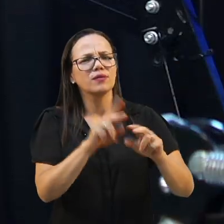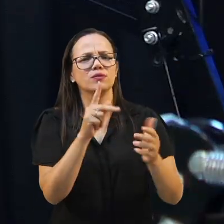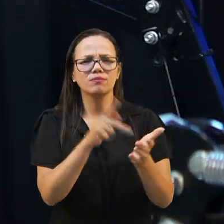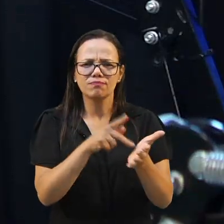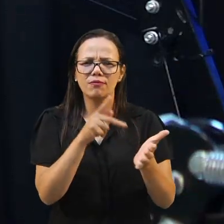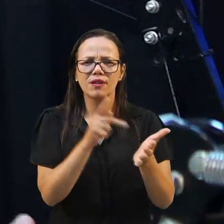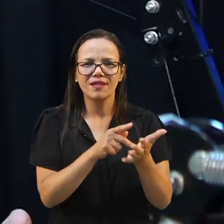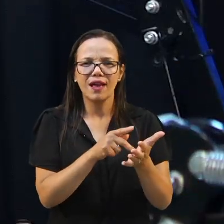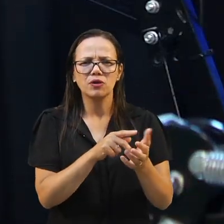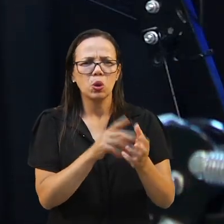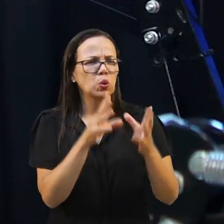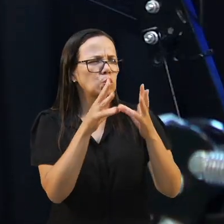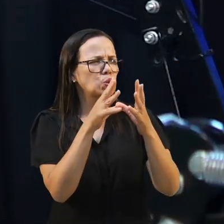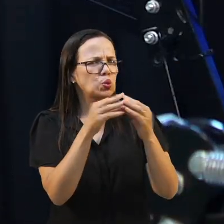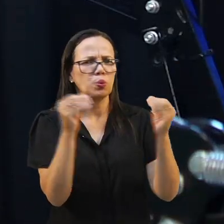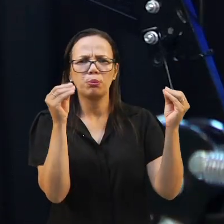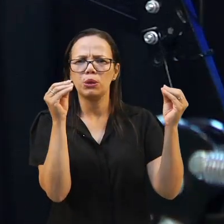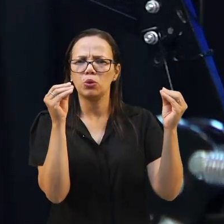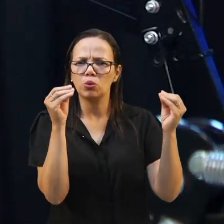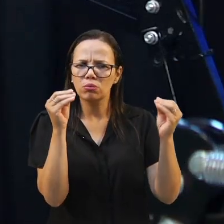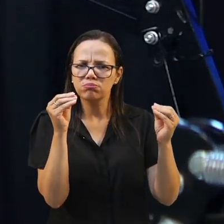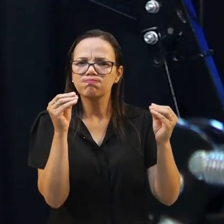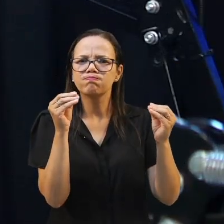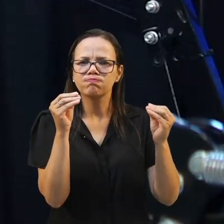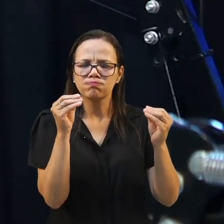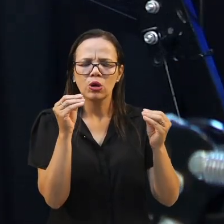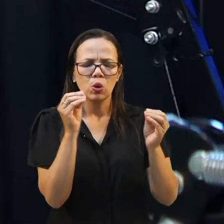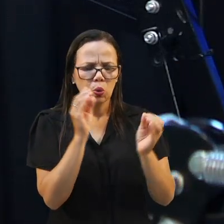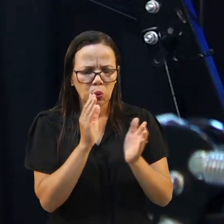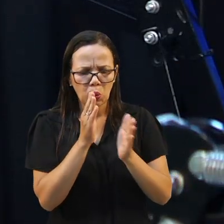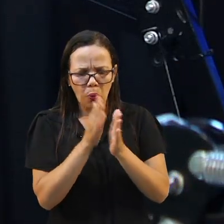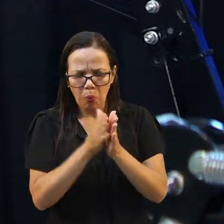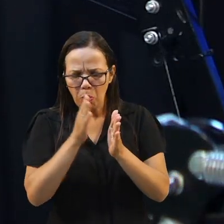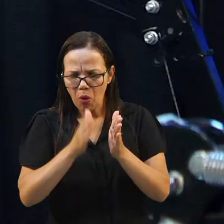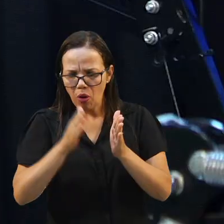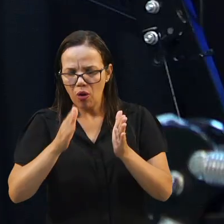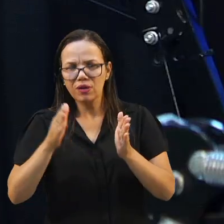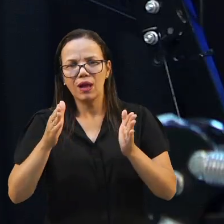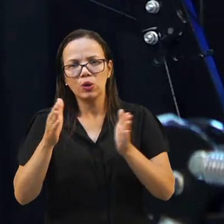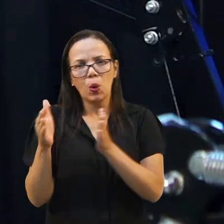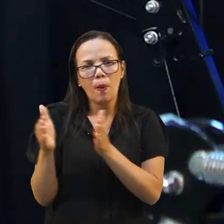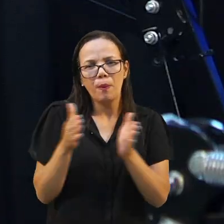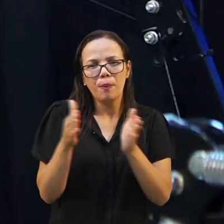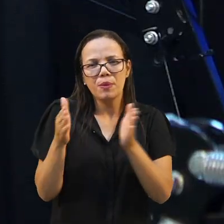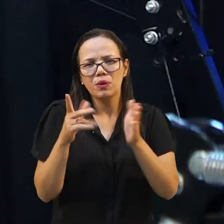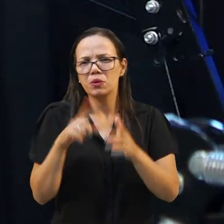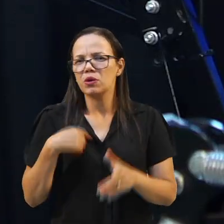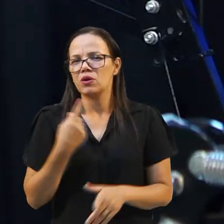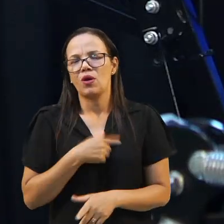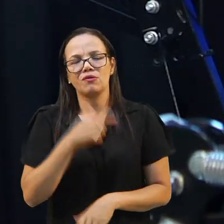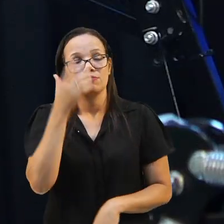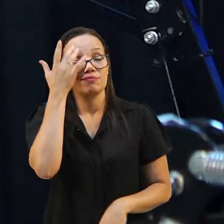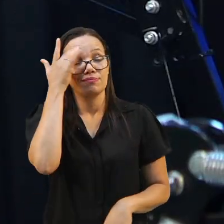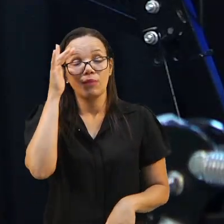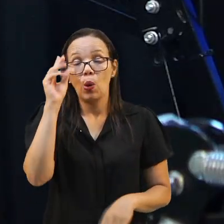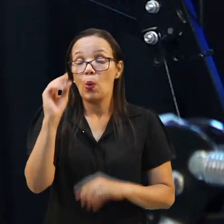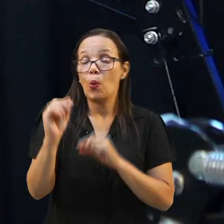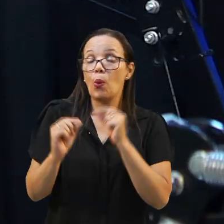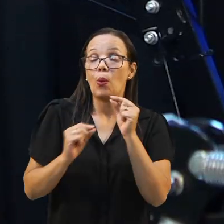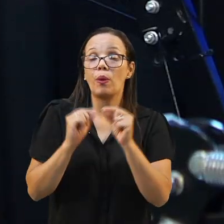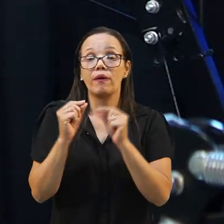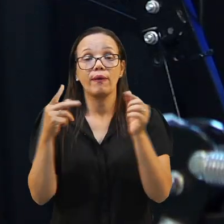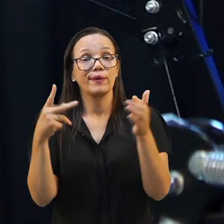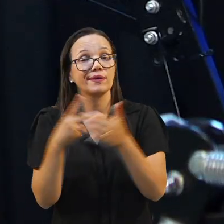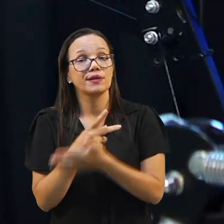presos, desapareceram pelo processo daquela época e que a gente não tinha notícia. Não tivemos